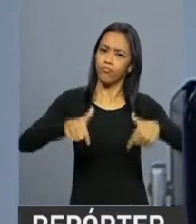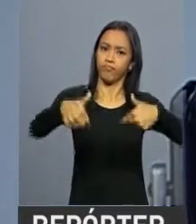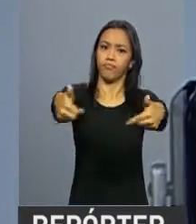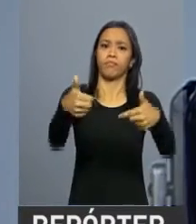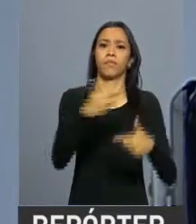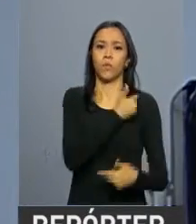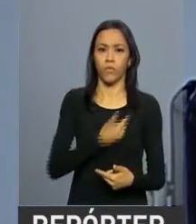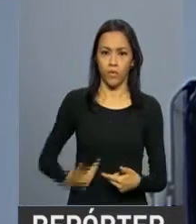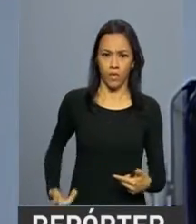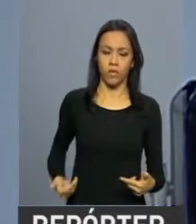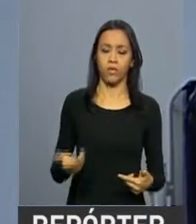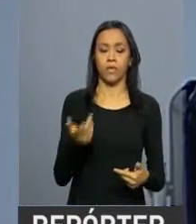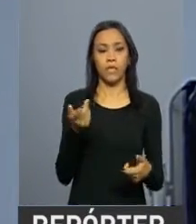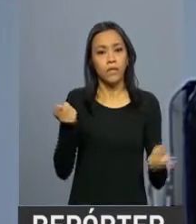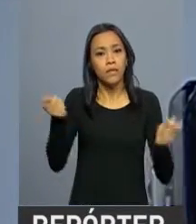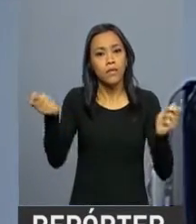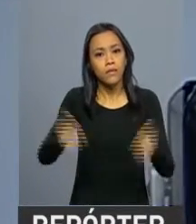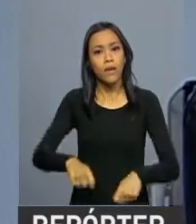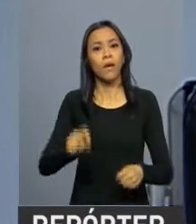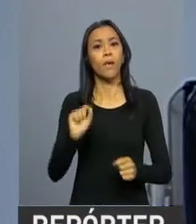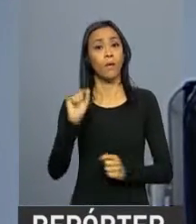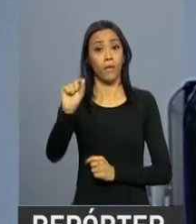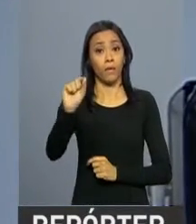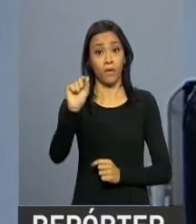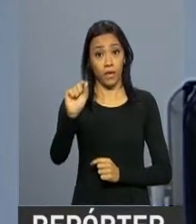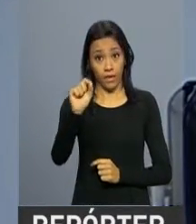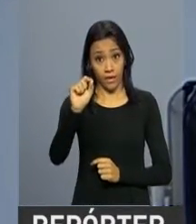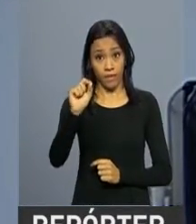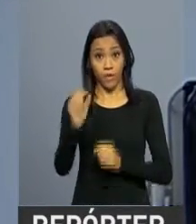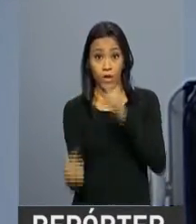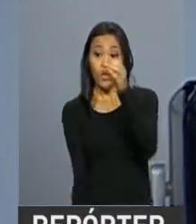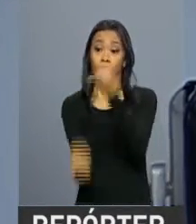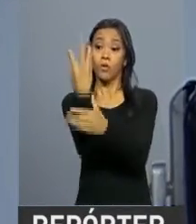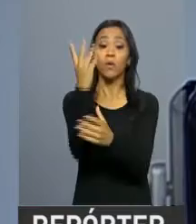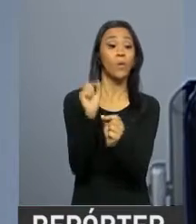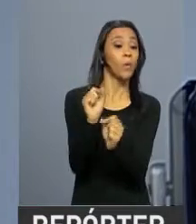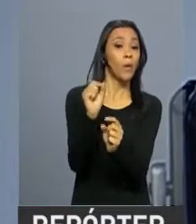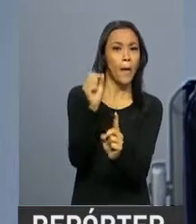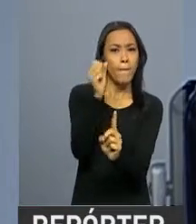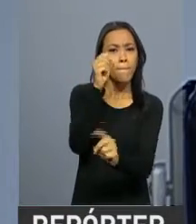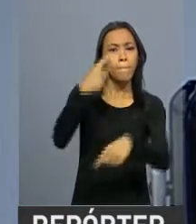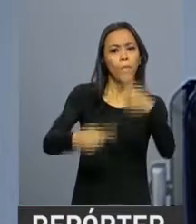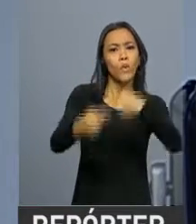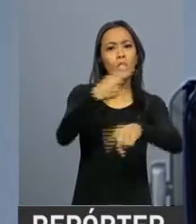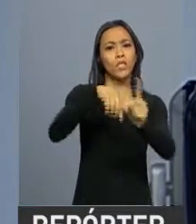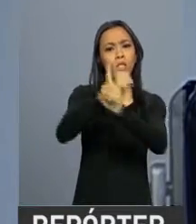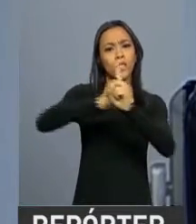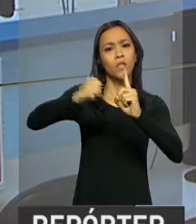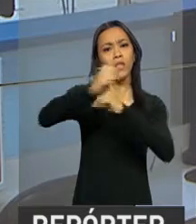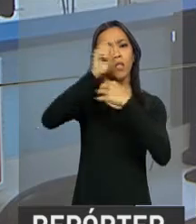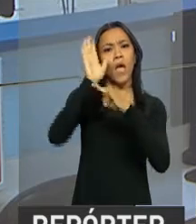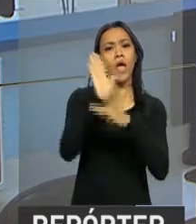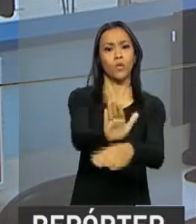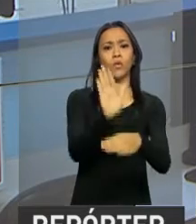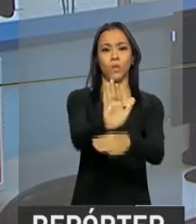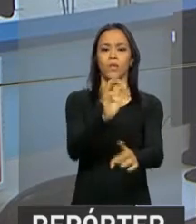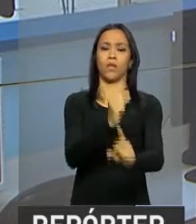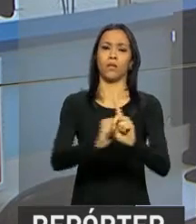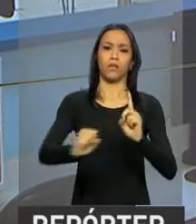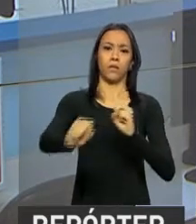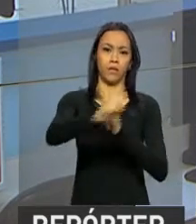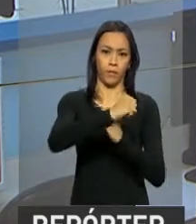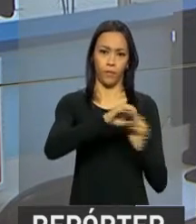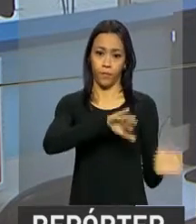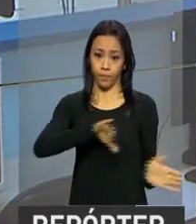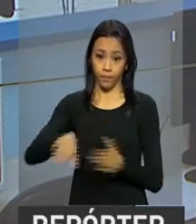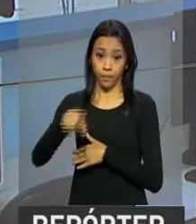tenha efetivamente a condição de voltar a implementar políticas públicas para atender a sociedade. E o Ministério